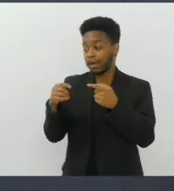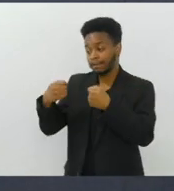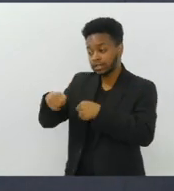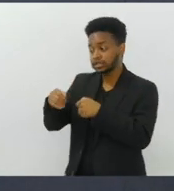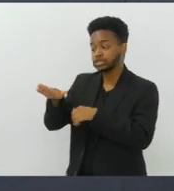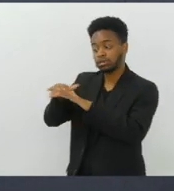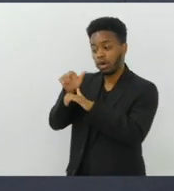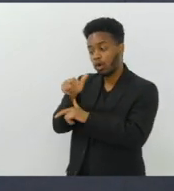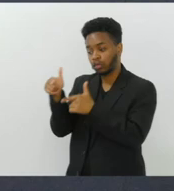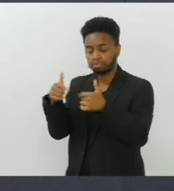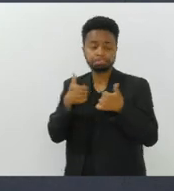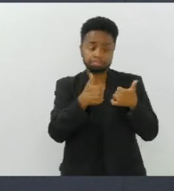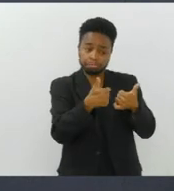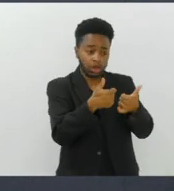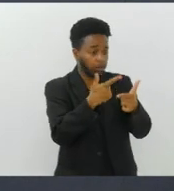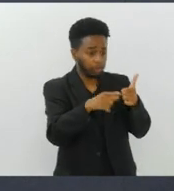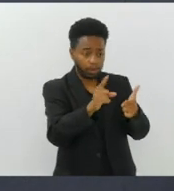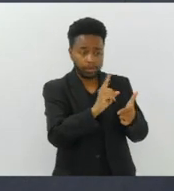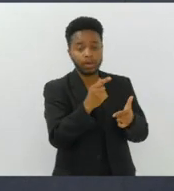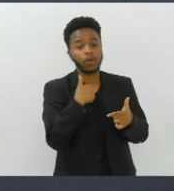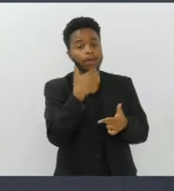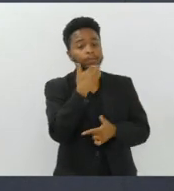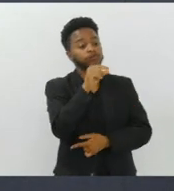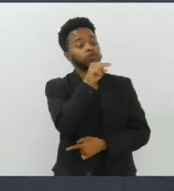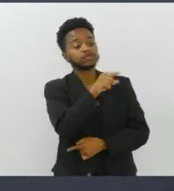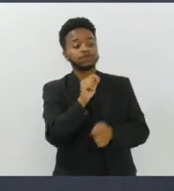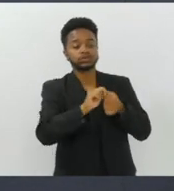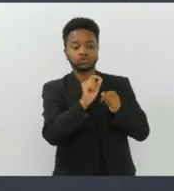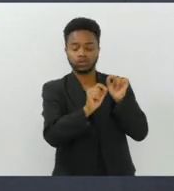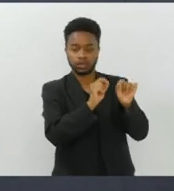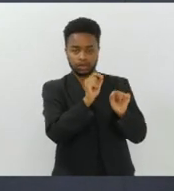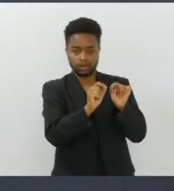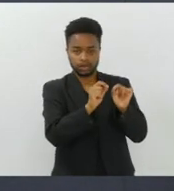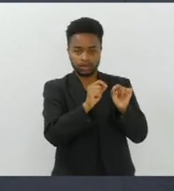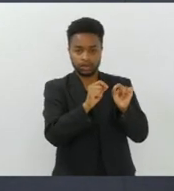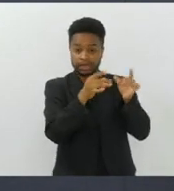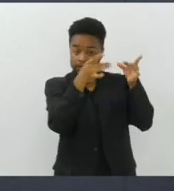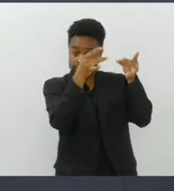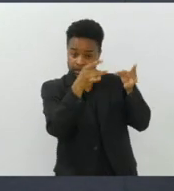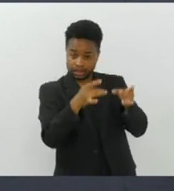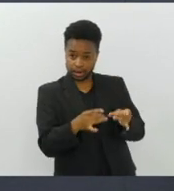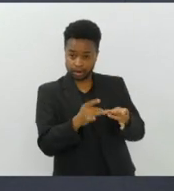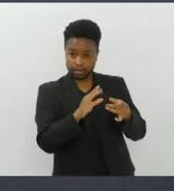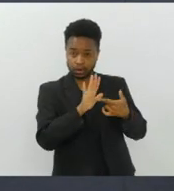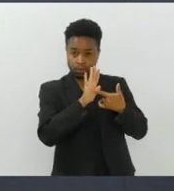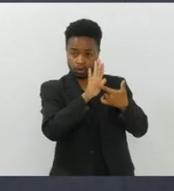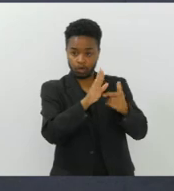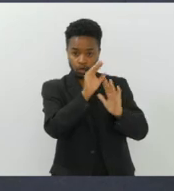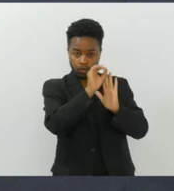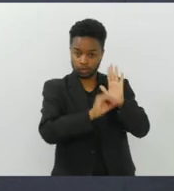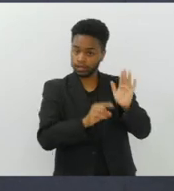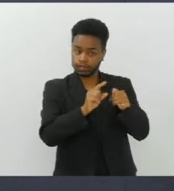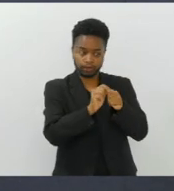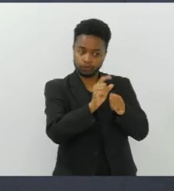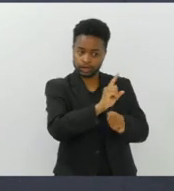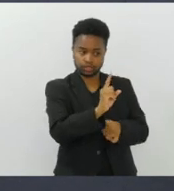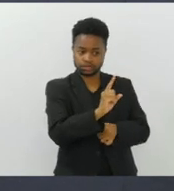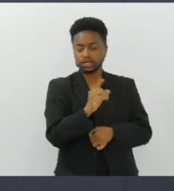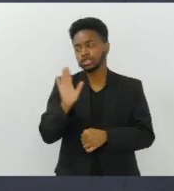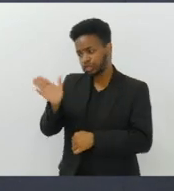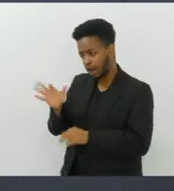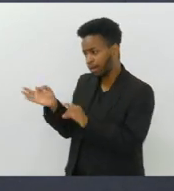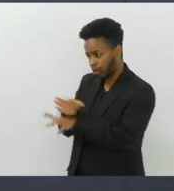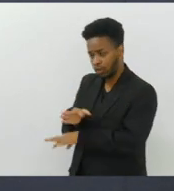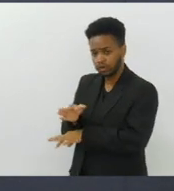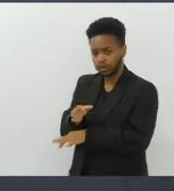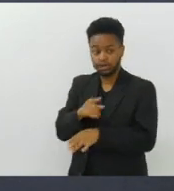problema. O que peço a Vossa Excelência para fazer? Descreva em ofício já como não foi feito, Júlio. Já está aqui para descrever.